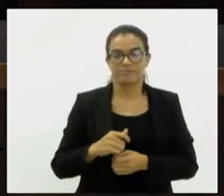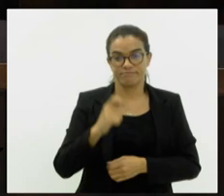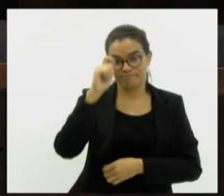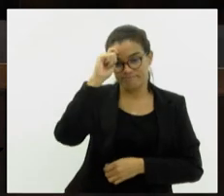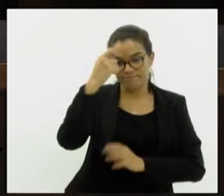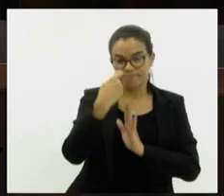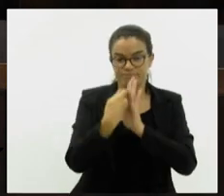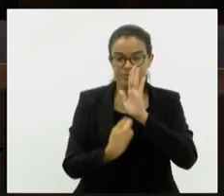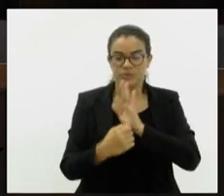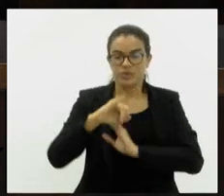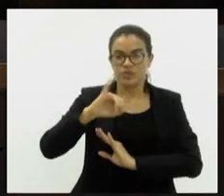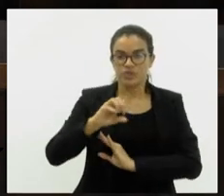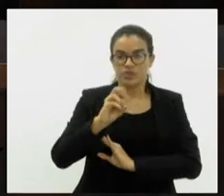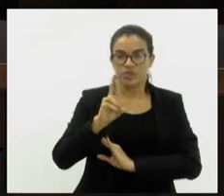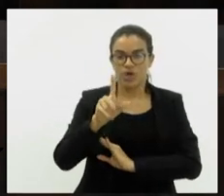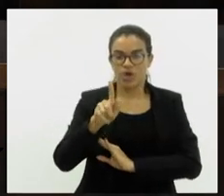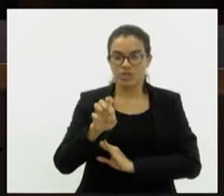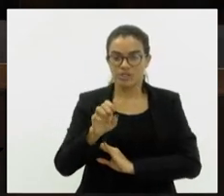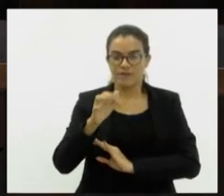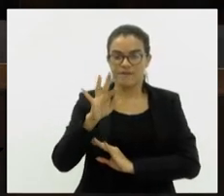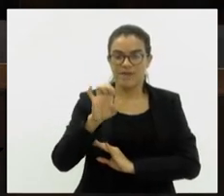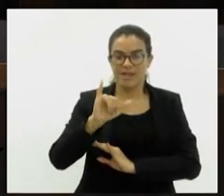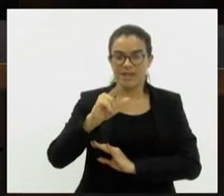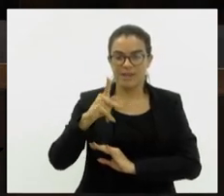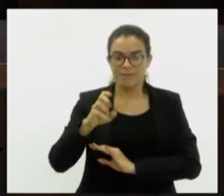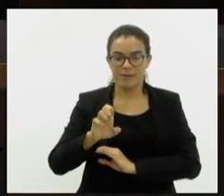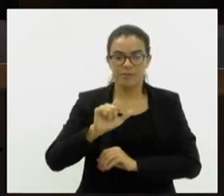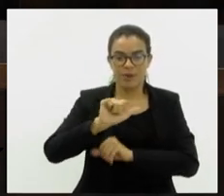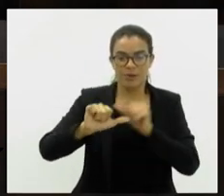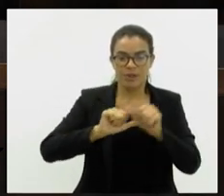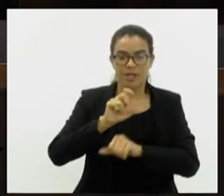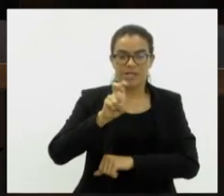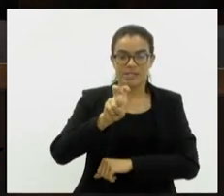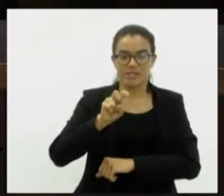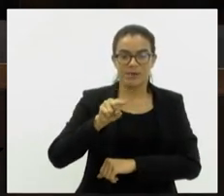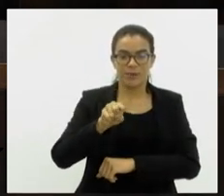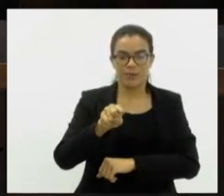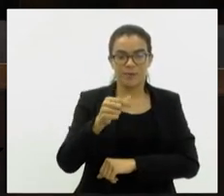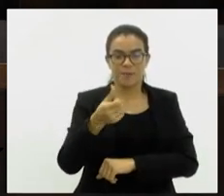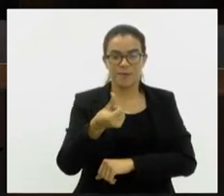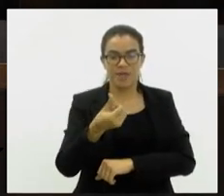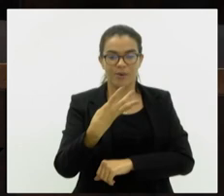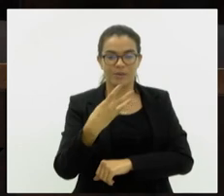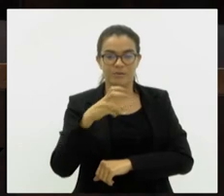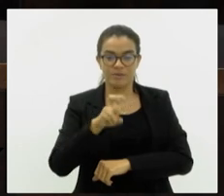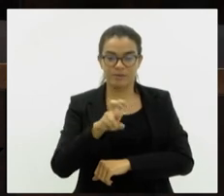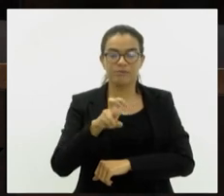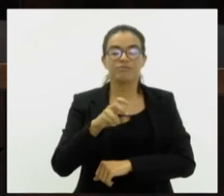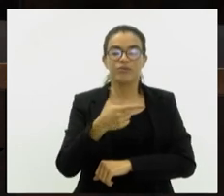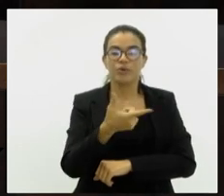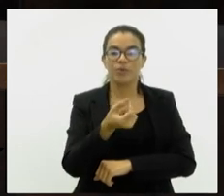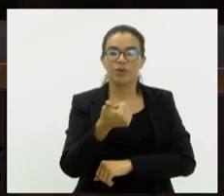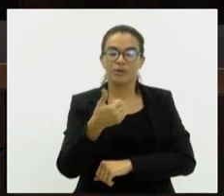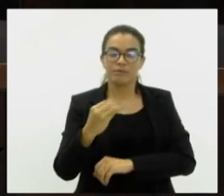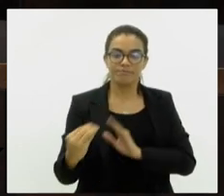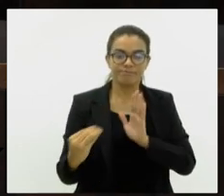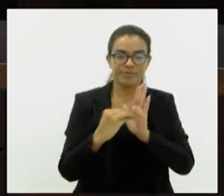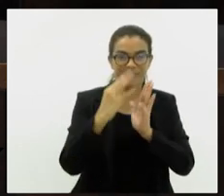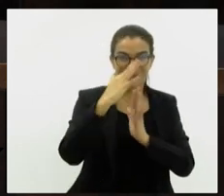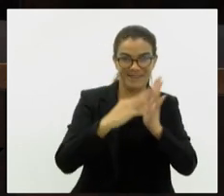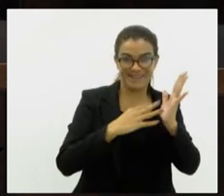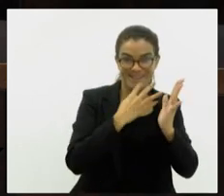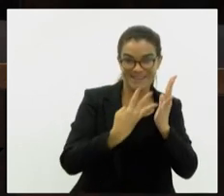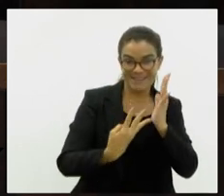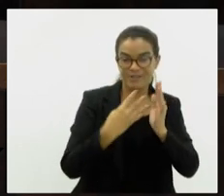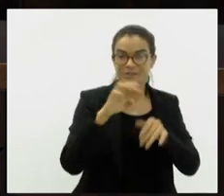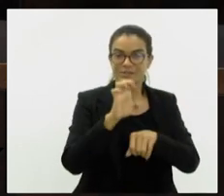deputado Jorge Felipe Neto, que altera a Lei 5645, de 6 de janeiro de 2010, para instituir no calendário oficial do